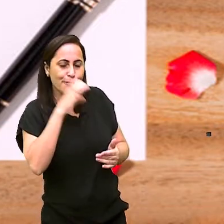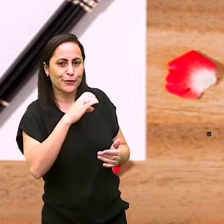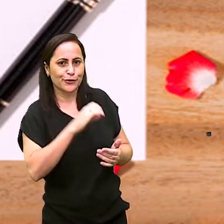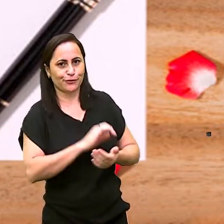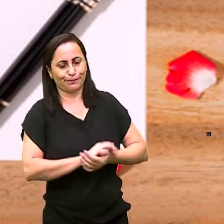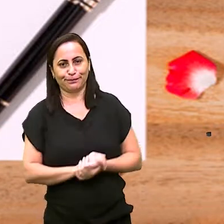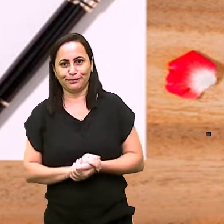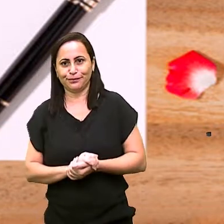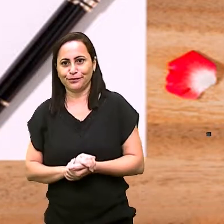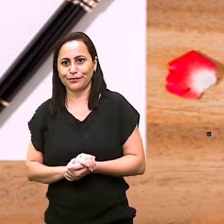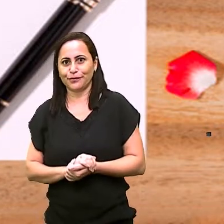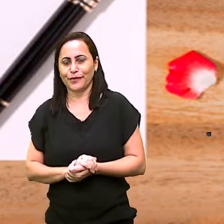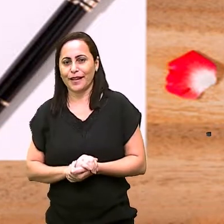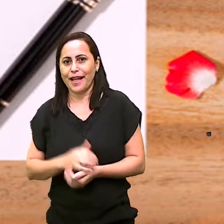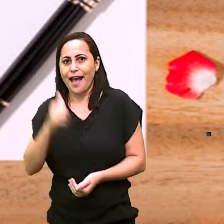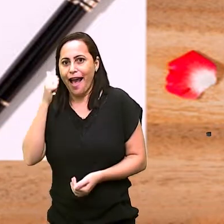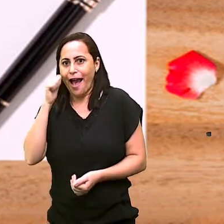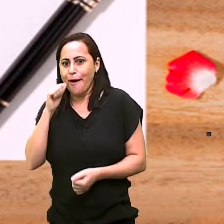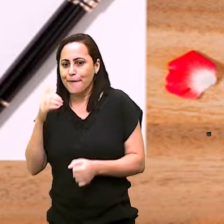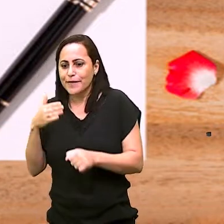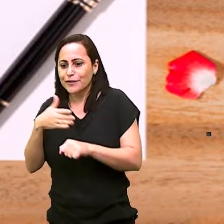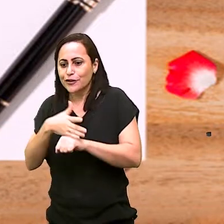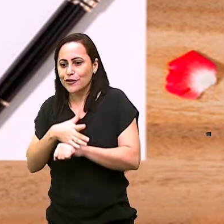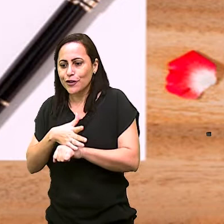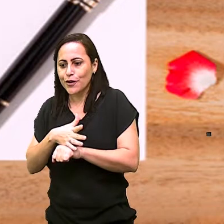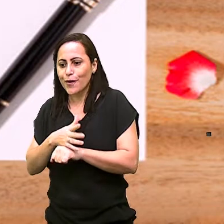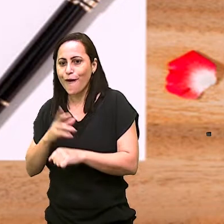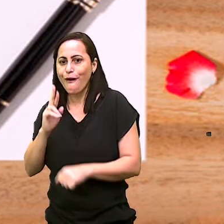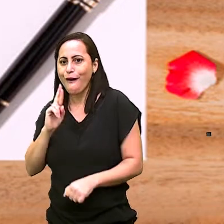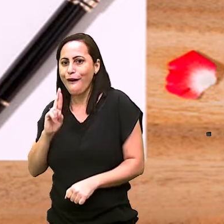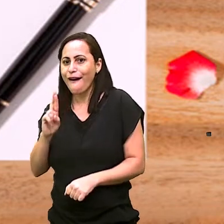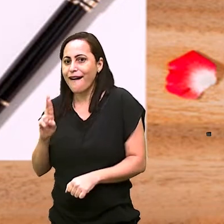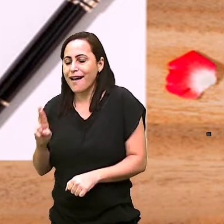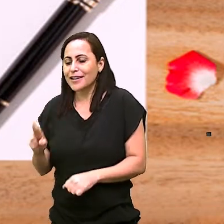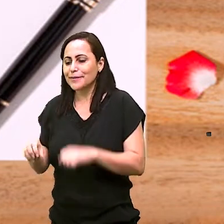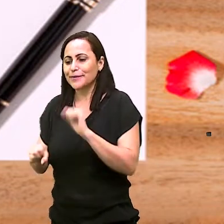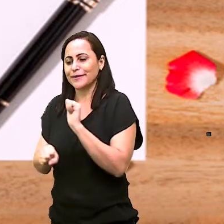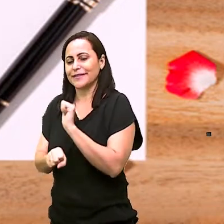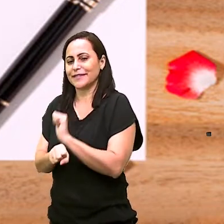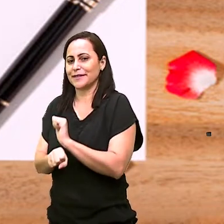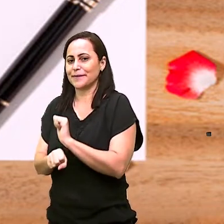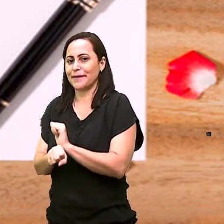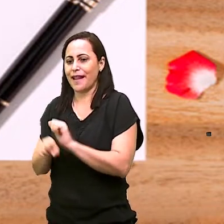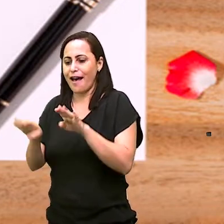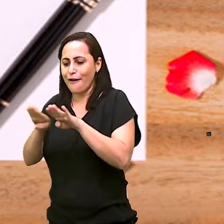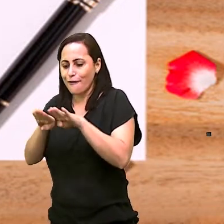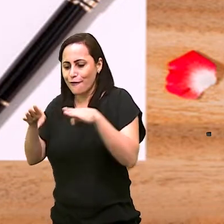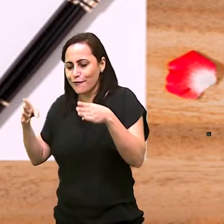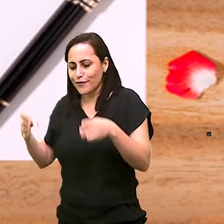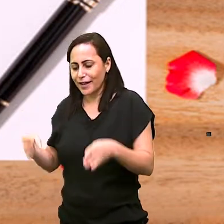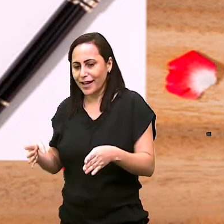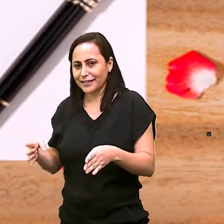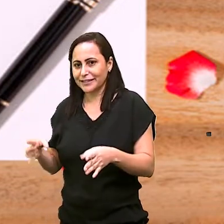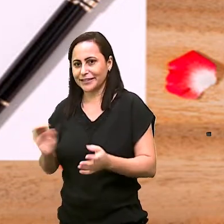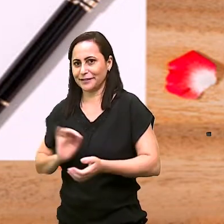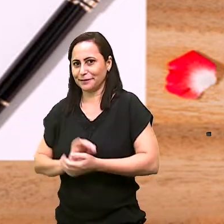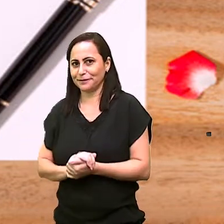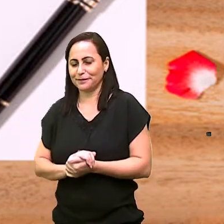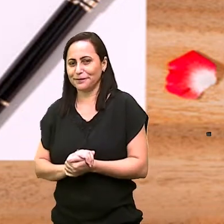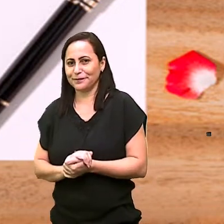carteira. Quase no fim da aula, ele criou forças e olhou para trás. Marina